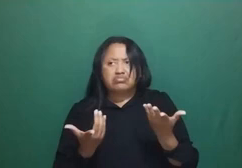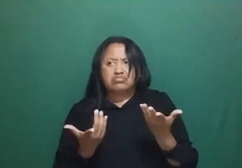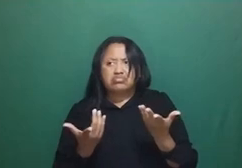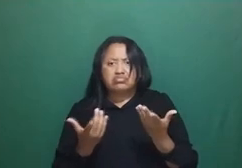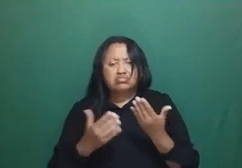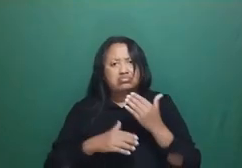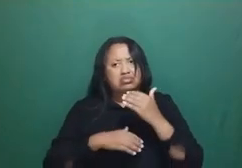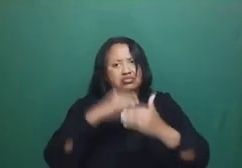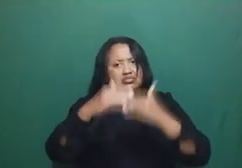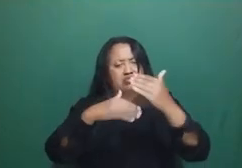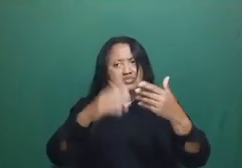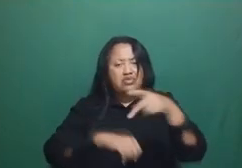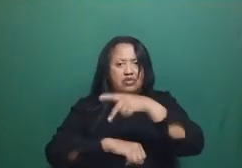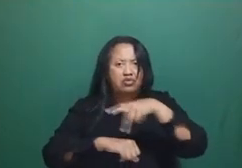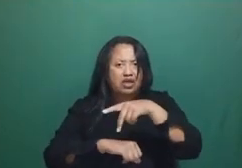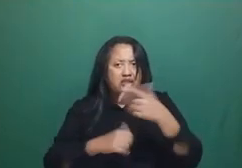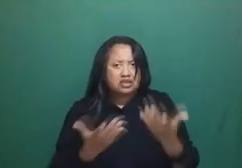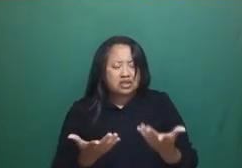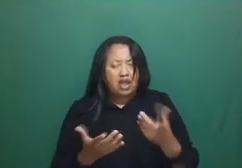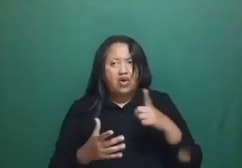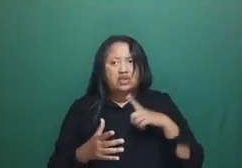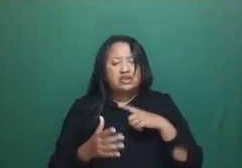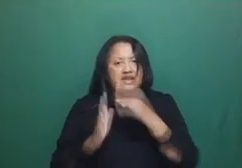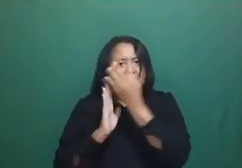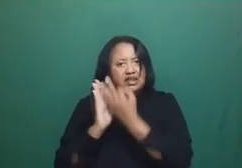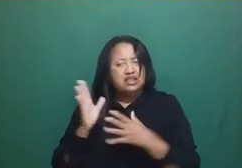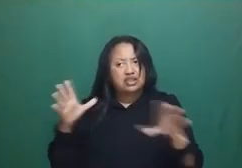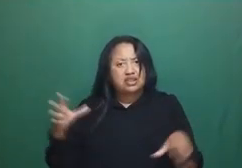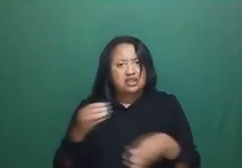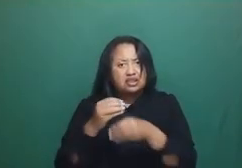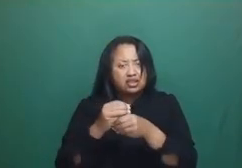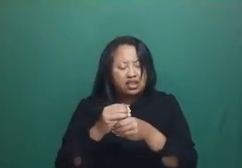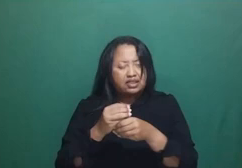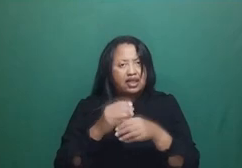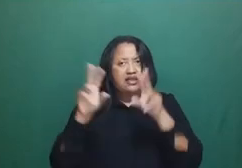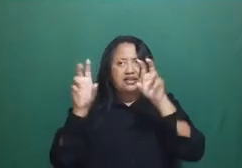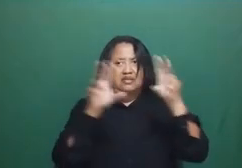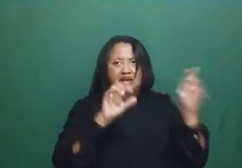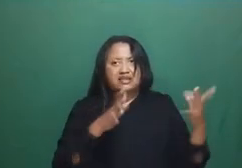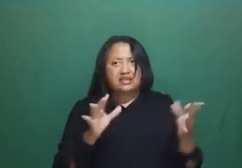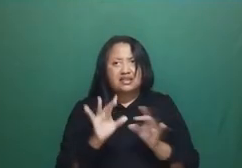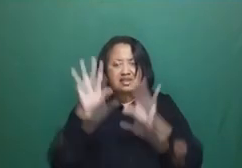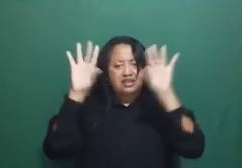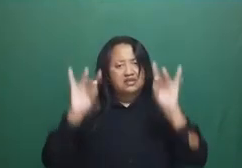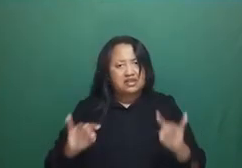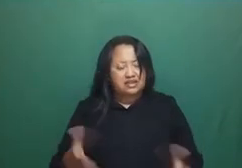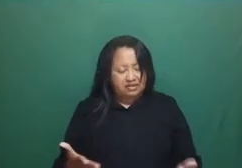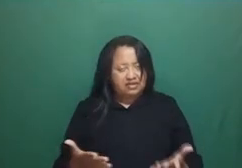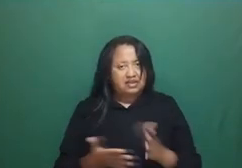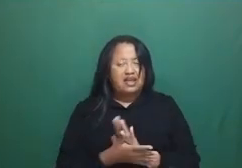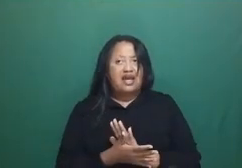do país né onde se publicam textos dentro de matemática específicas então diz assim a América cultura